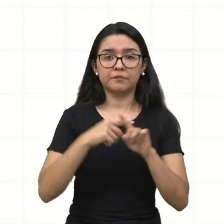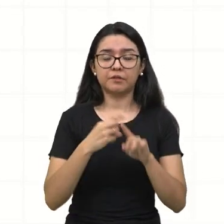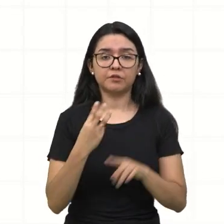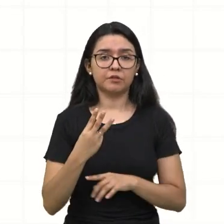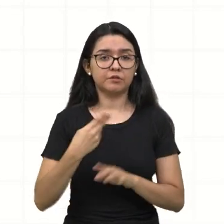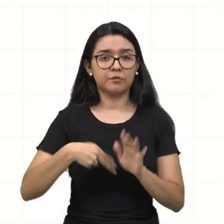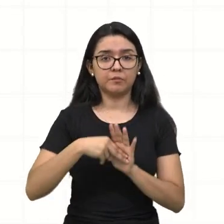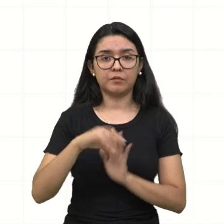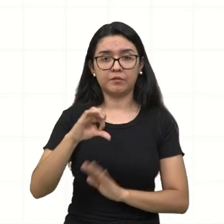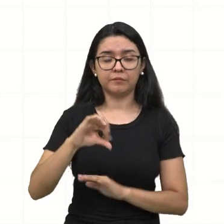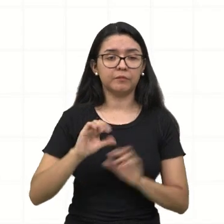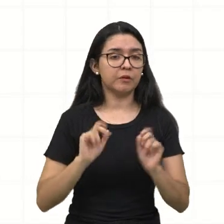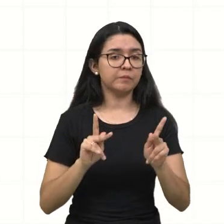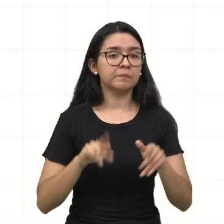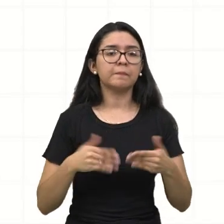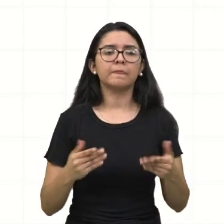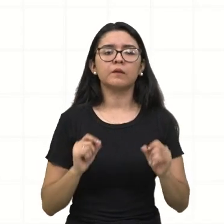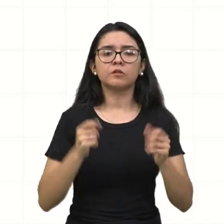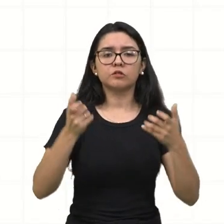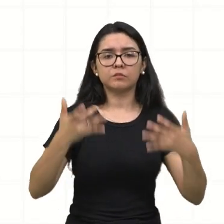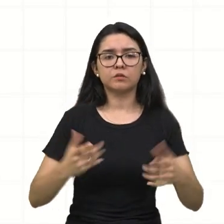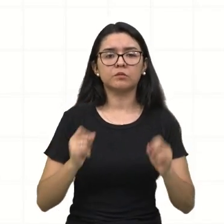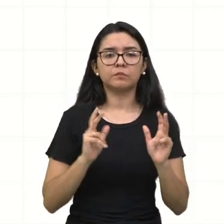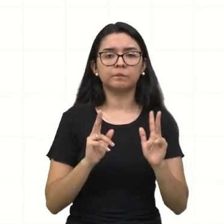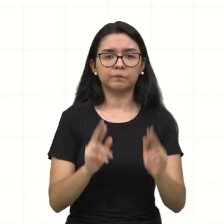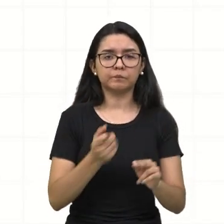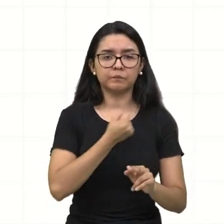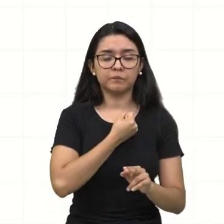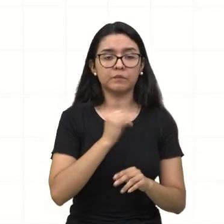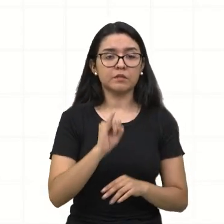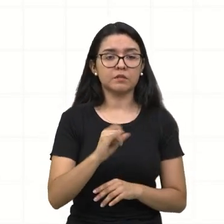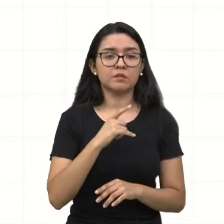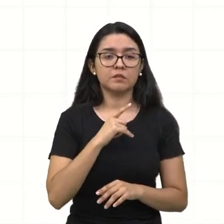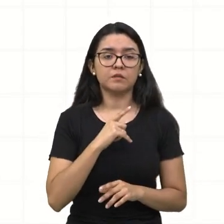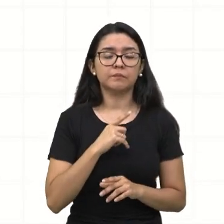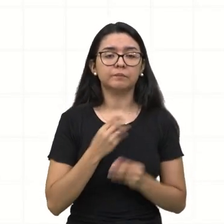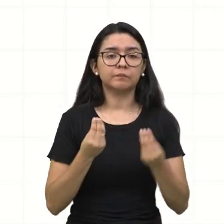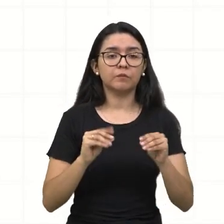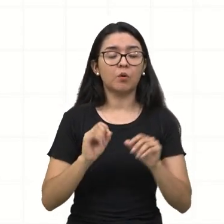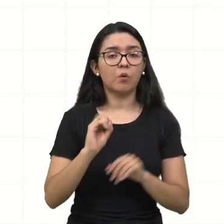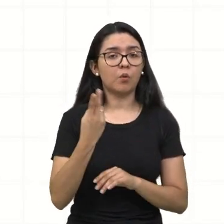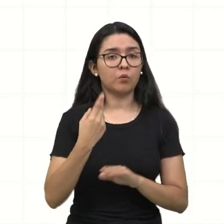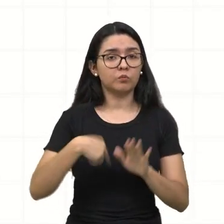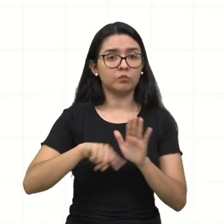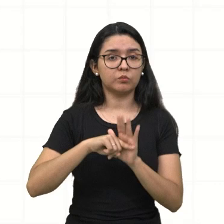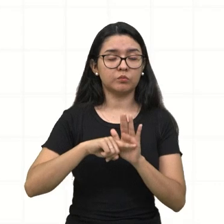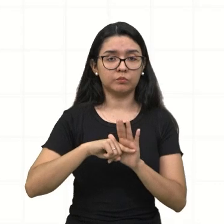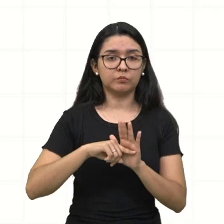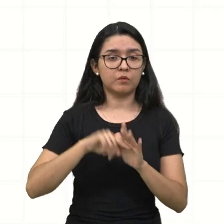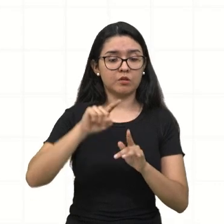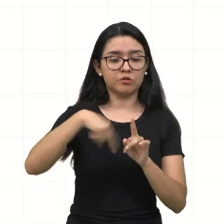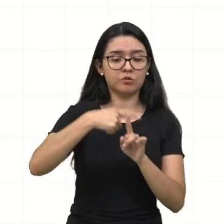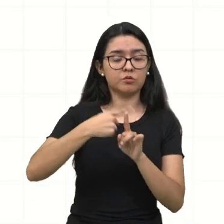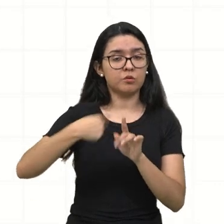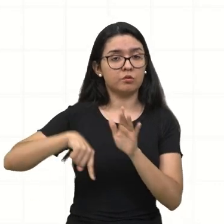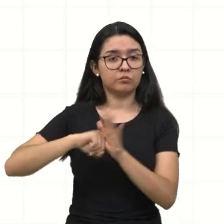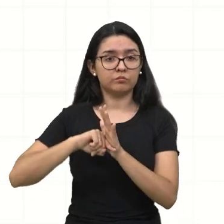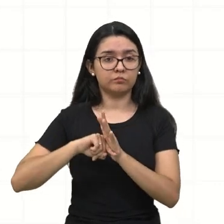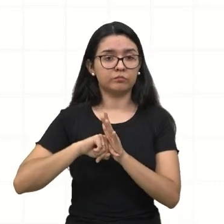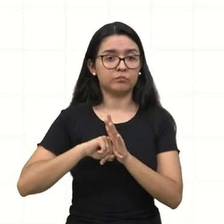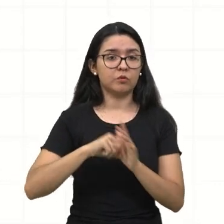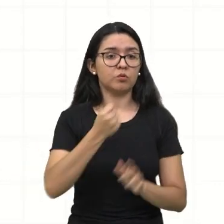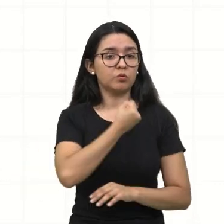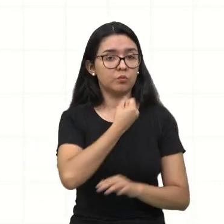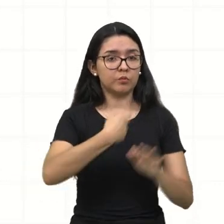bem. O que diz a propriedade das igualdades? Se você adiciona ou subtrai membro a membro, que são as partes, né,